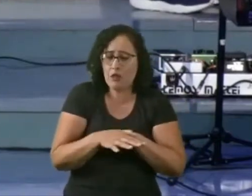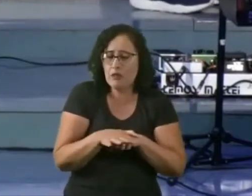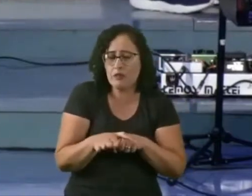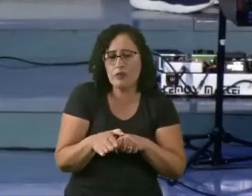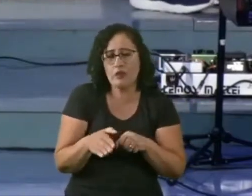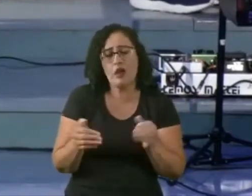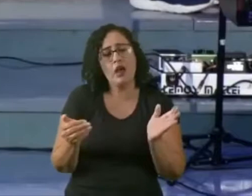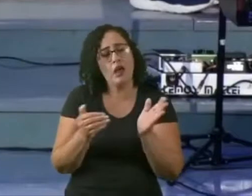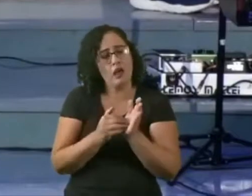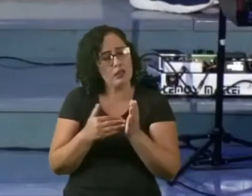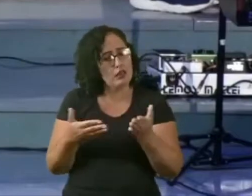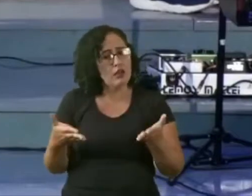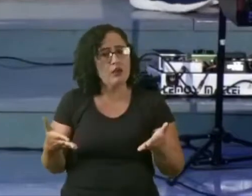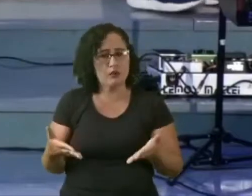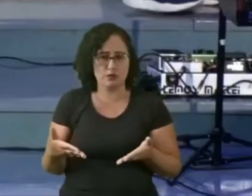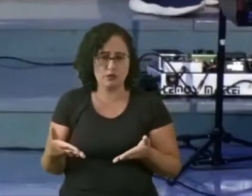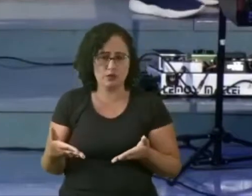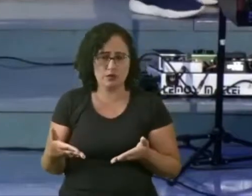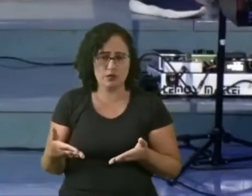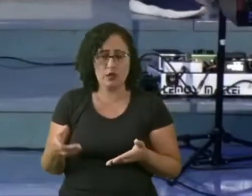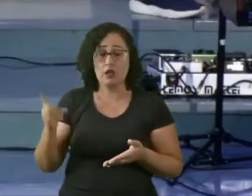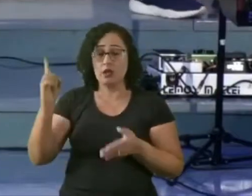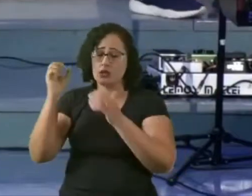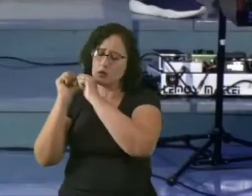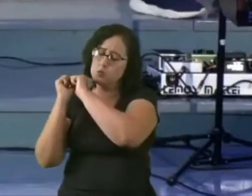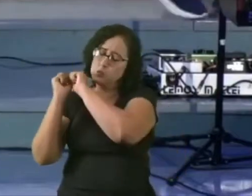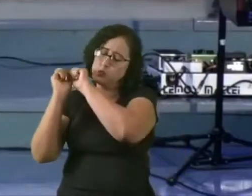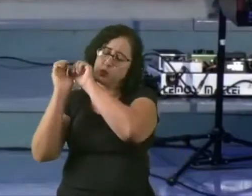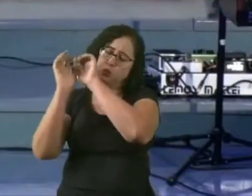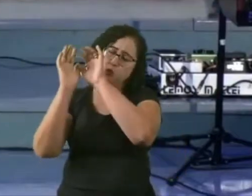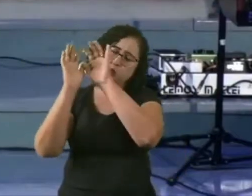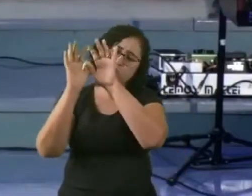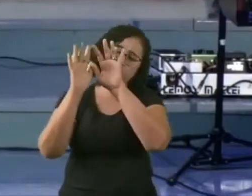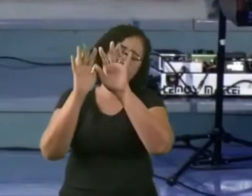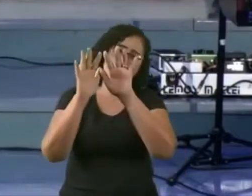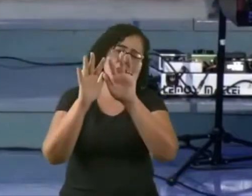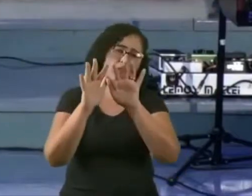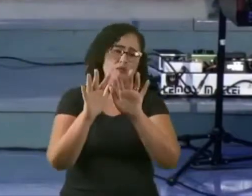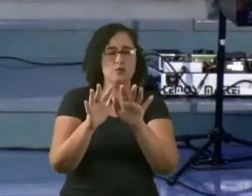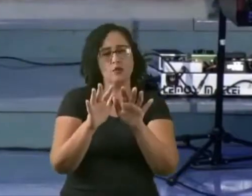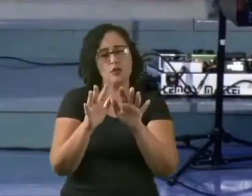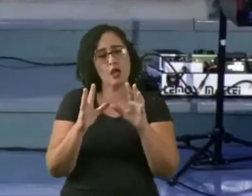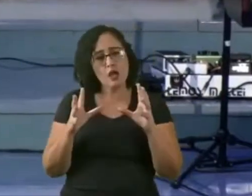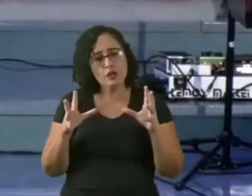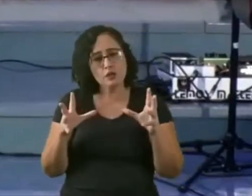abençoando cada casa, cada irmão que está nos seus lares.